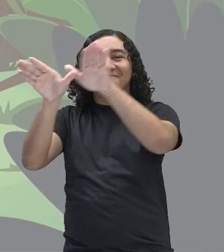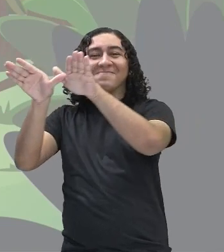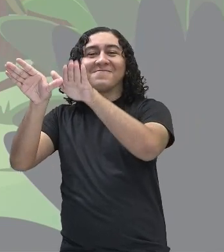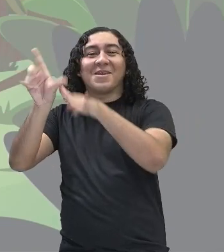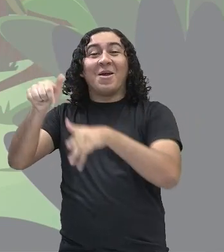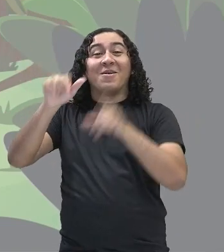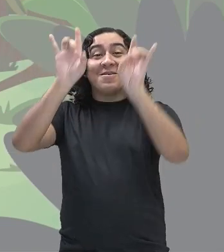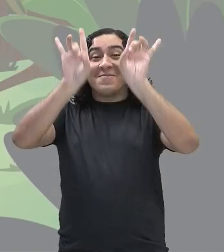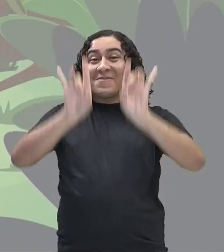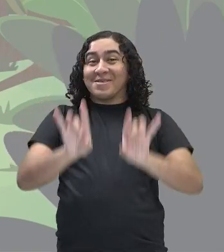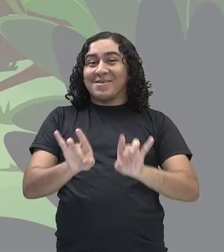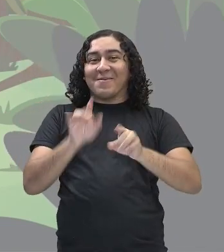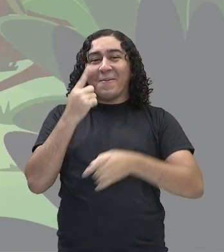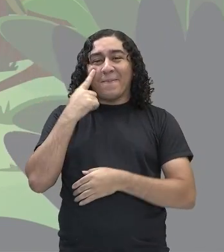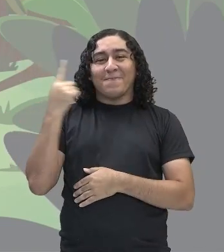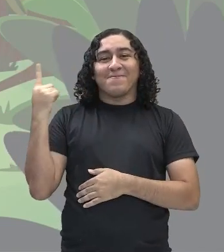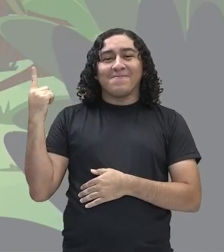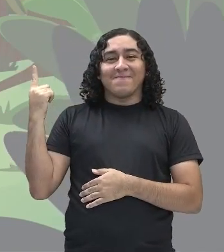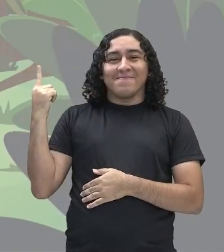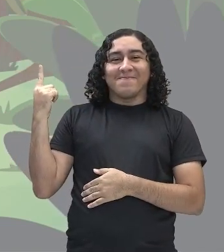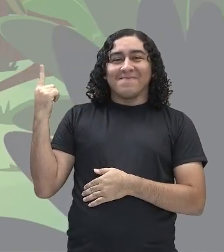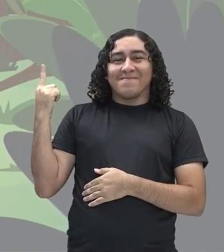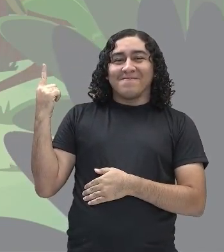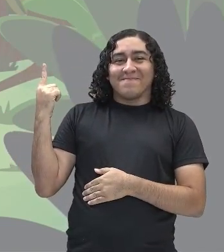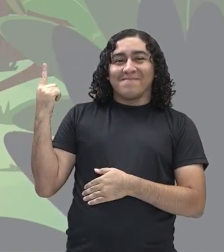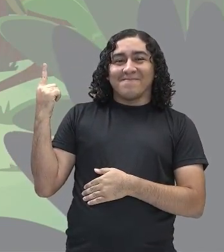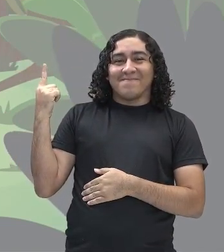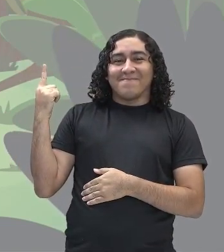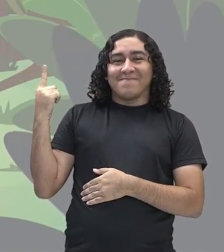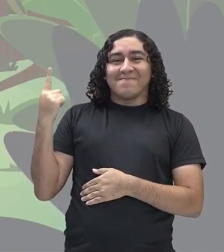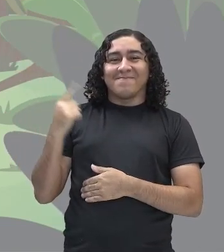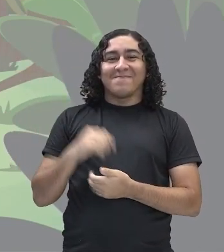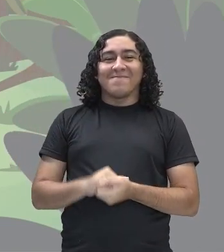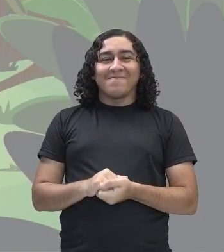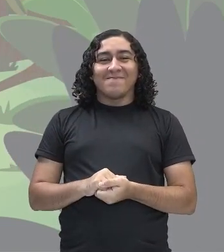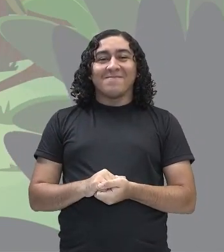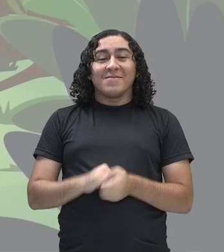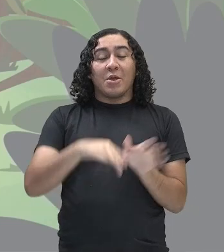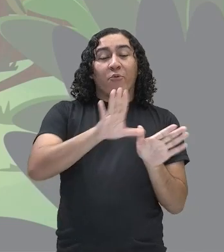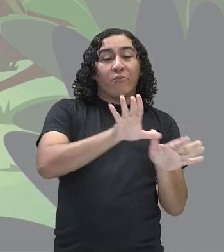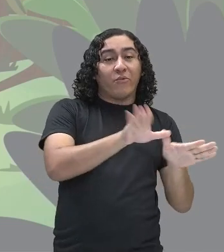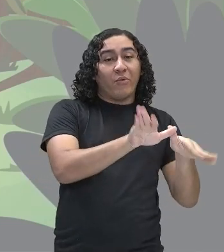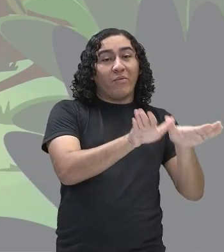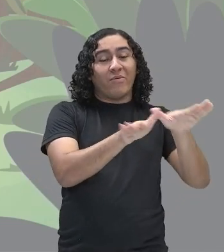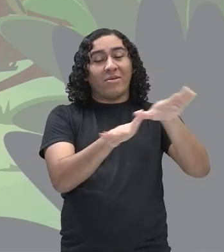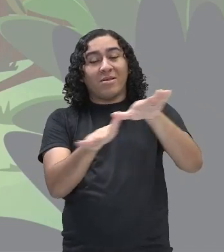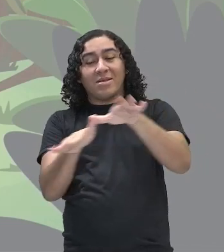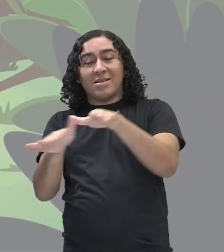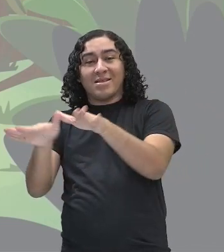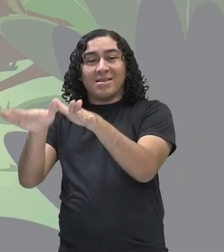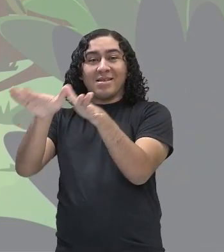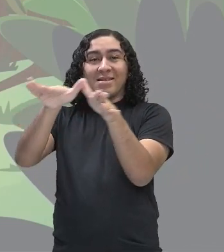especial. Oh! E ela vai...